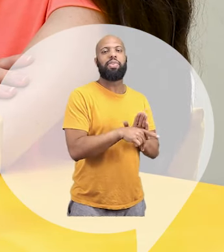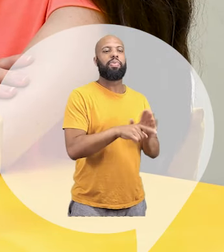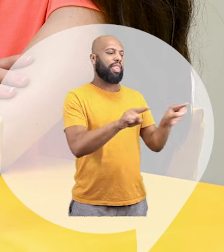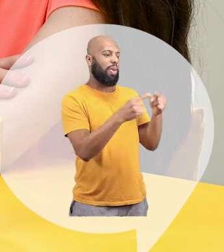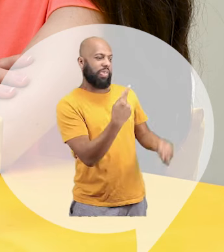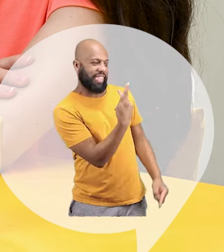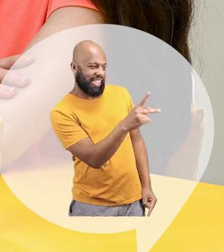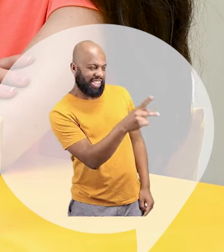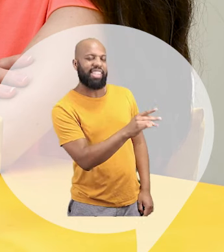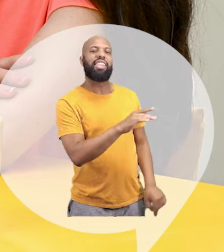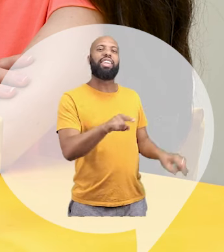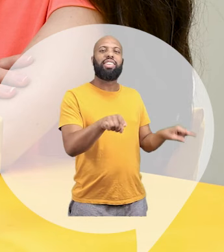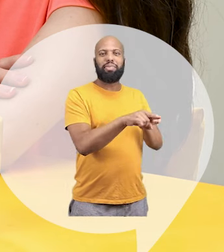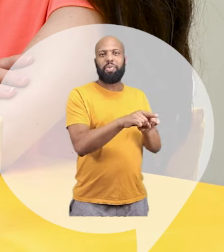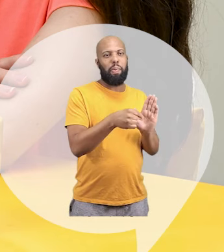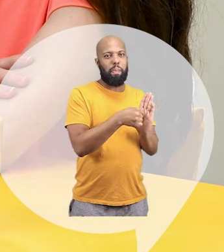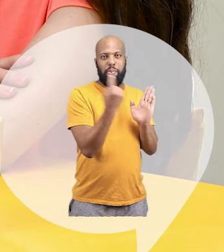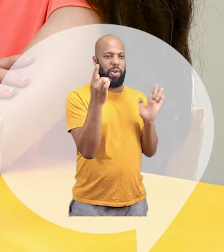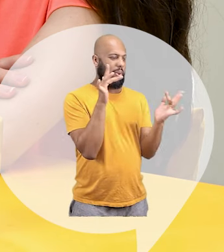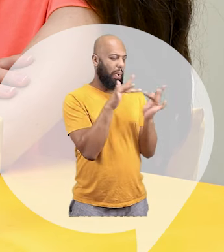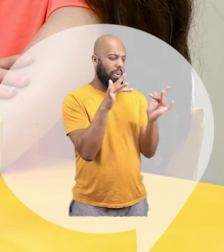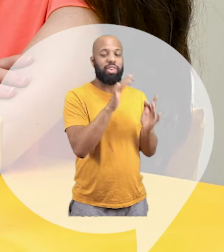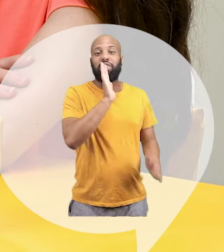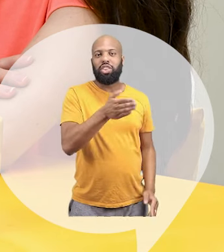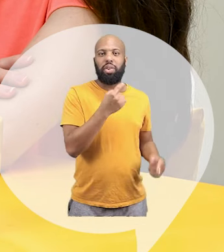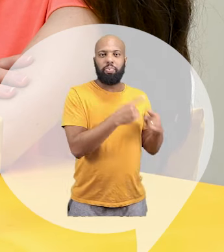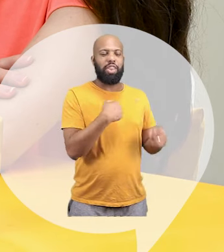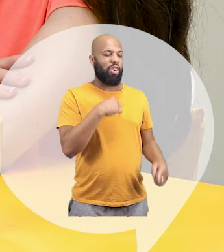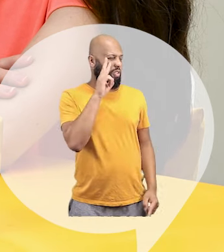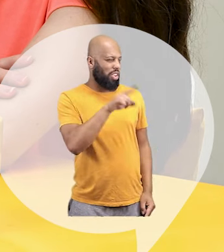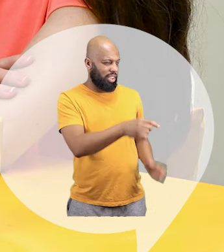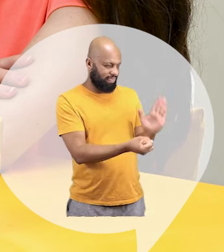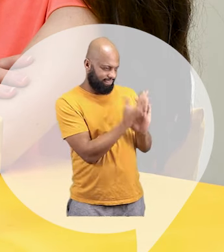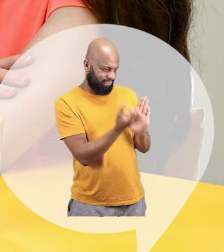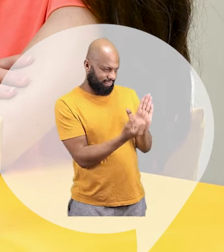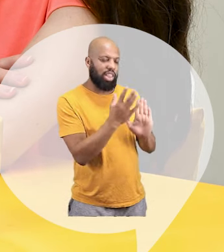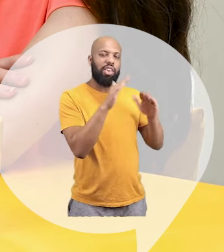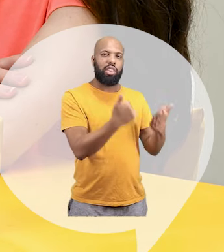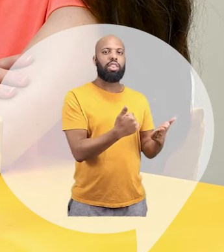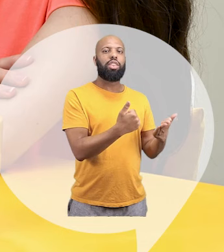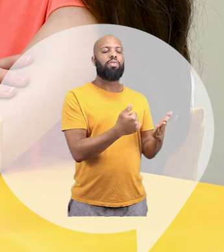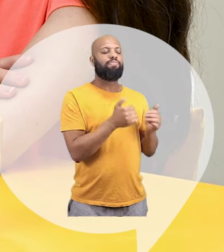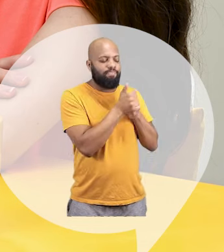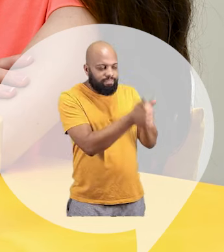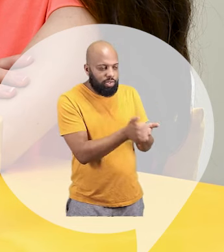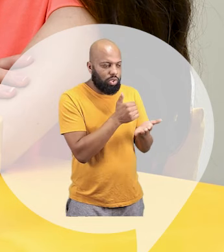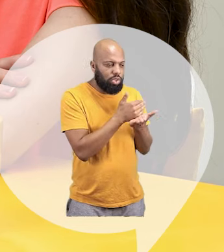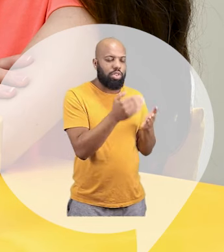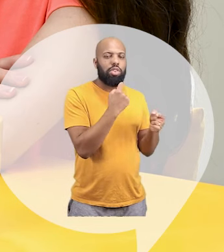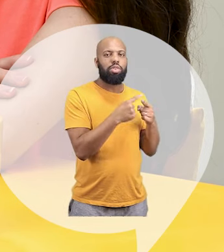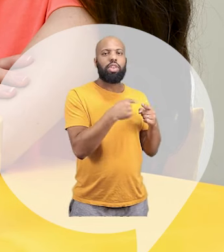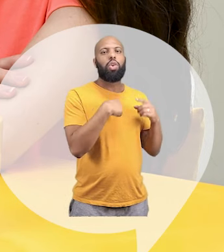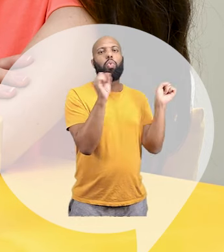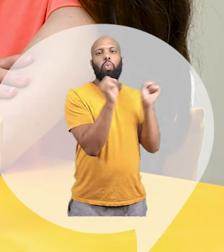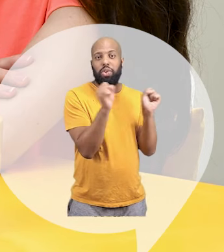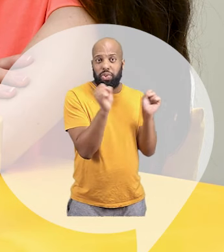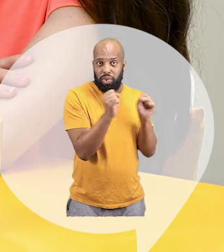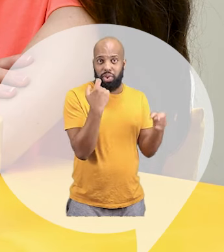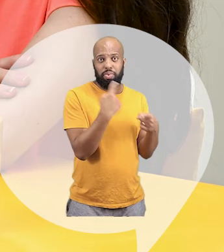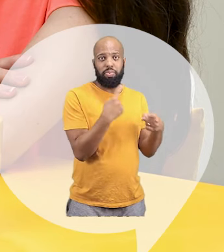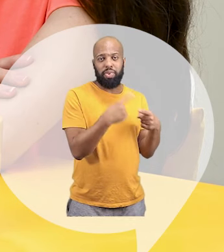das músicas do Gabriel desde do primeiro contato assim que você começou compor a gente começou a acompanhar porque